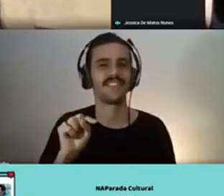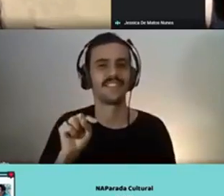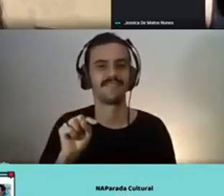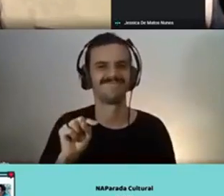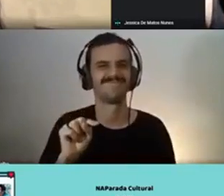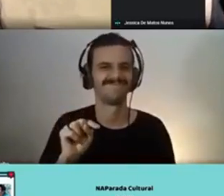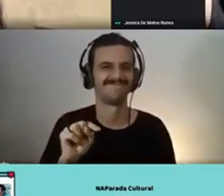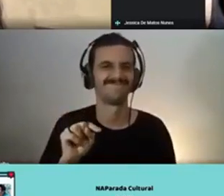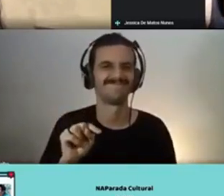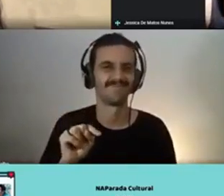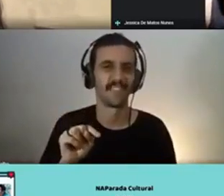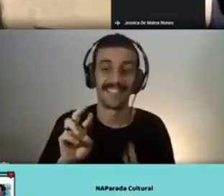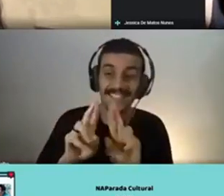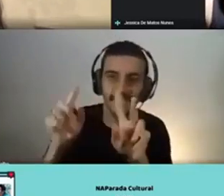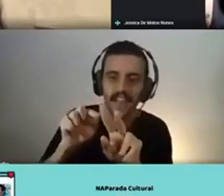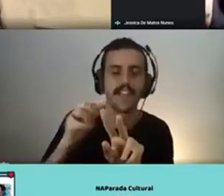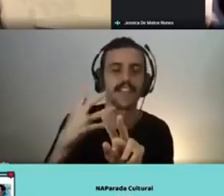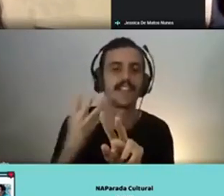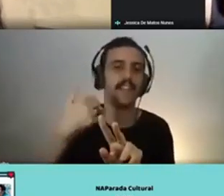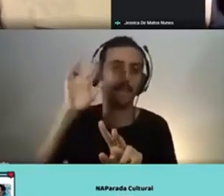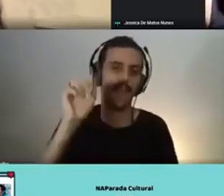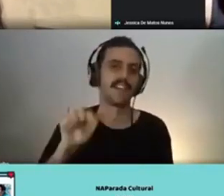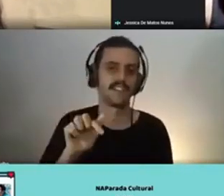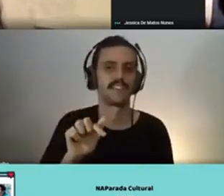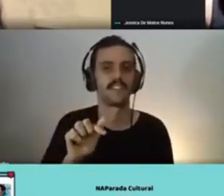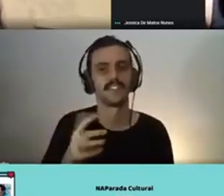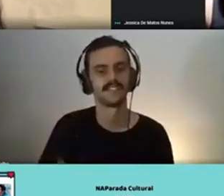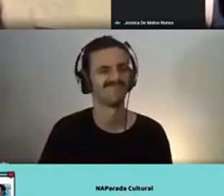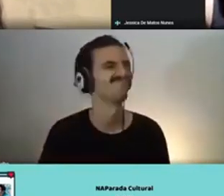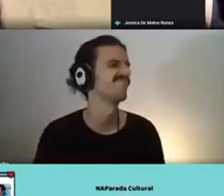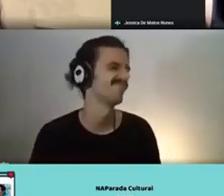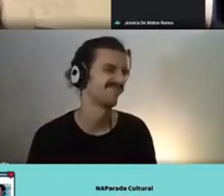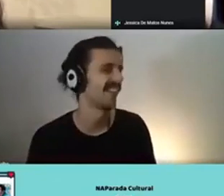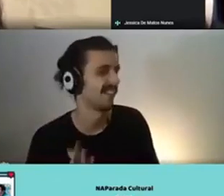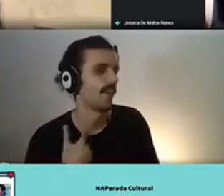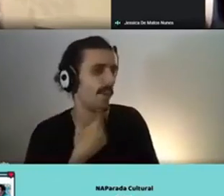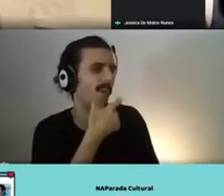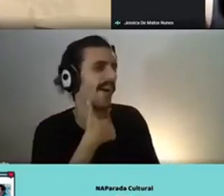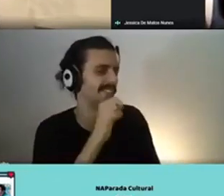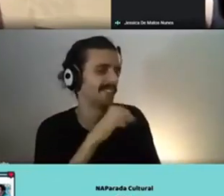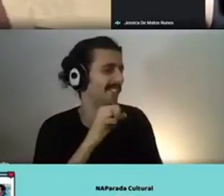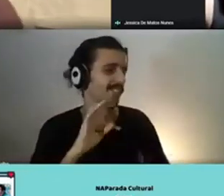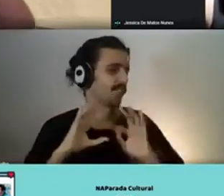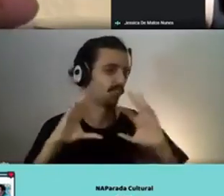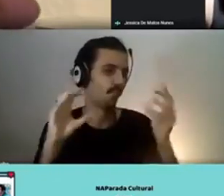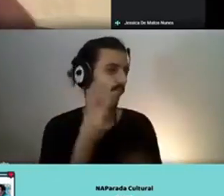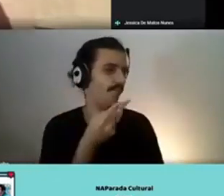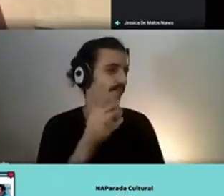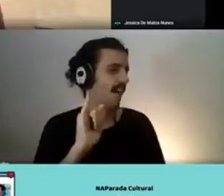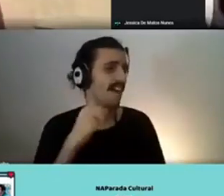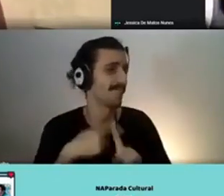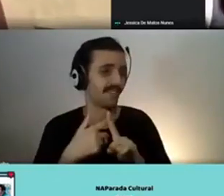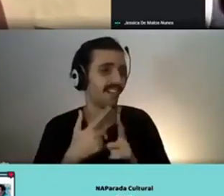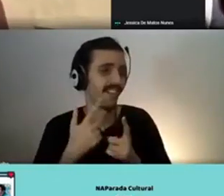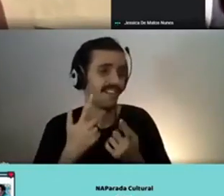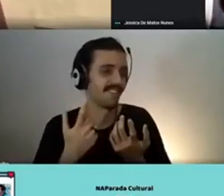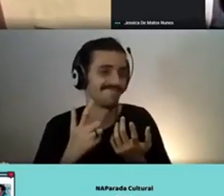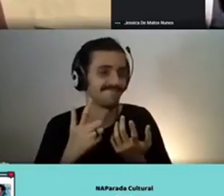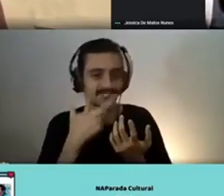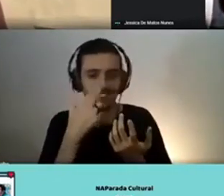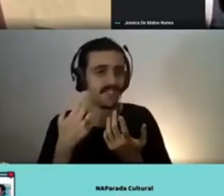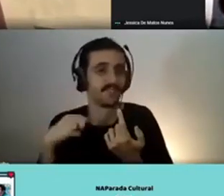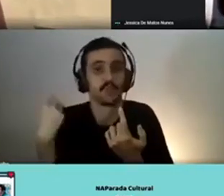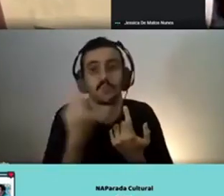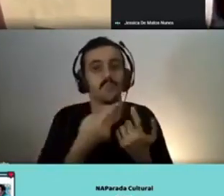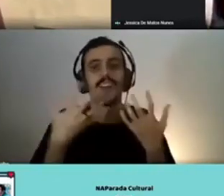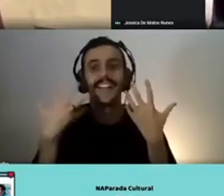gente não tem muitas opções, assim, a gente permanece no objetivo e vai se fortalecendo e